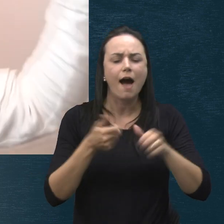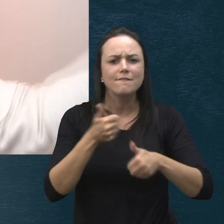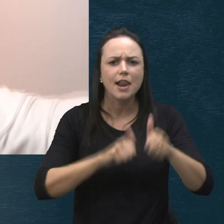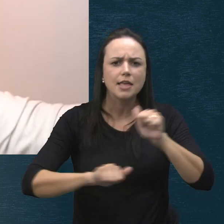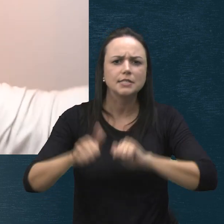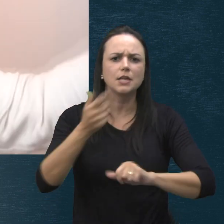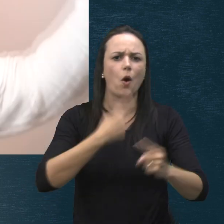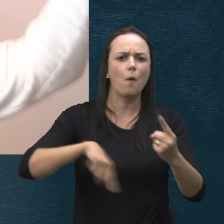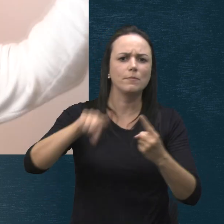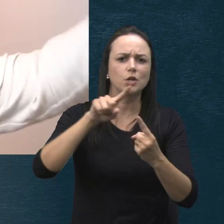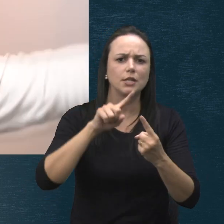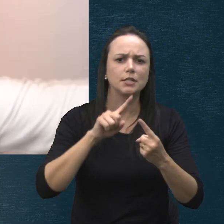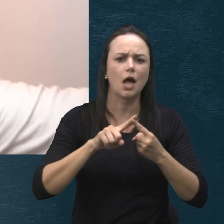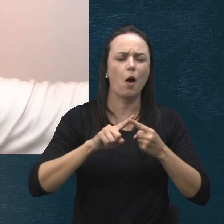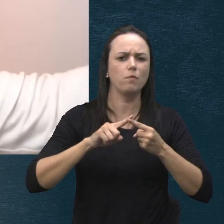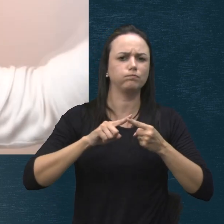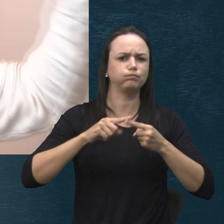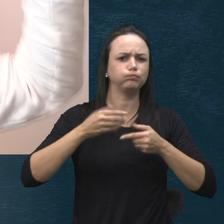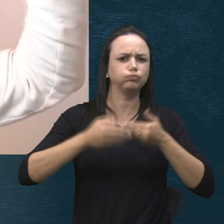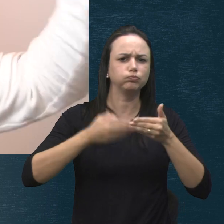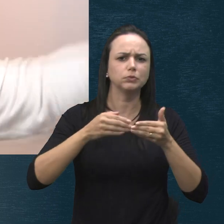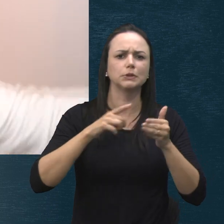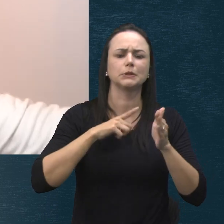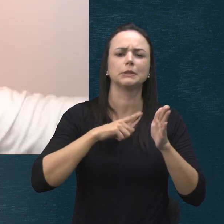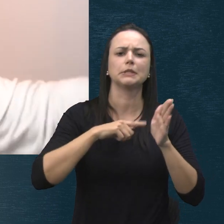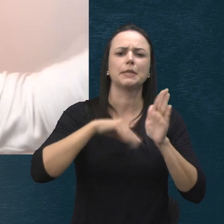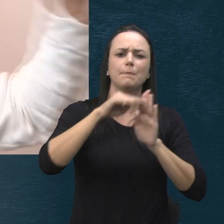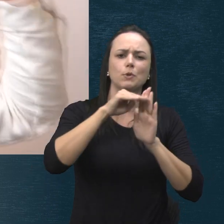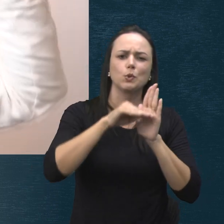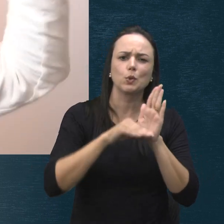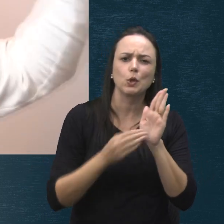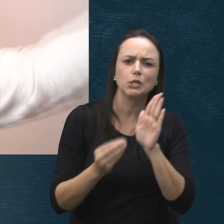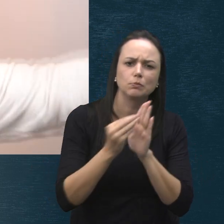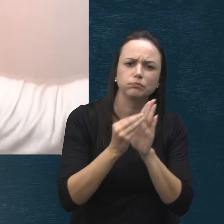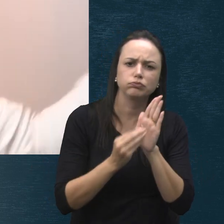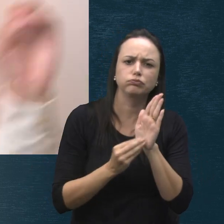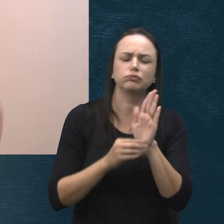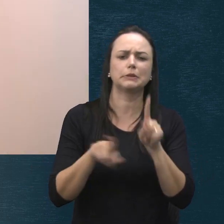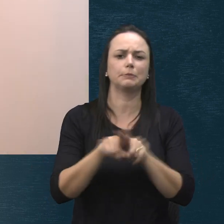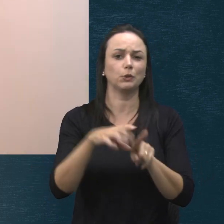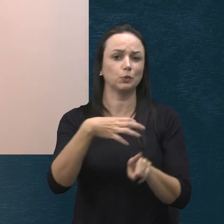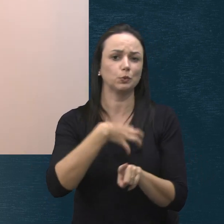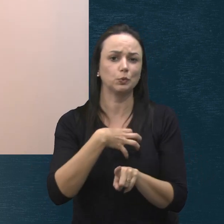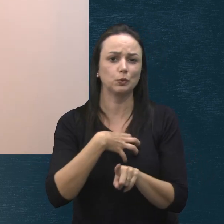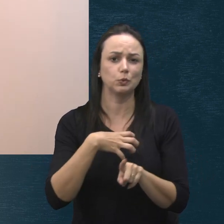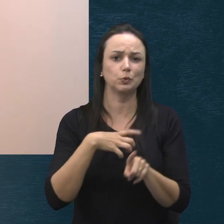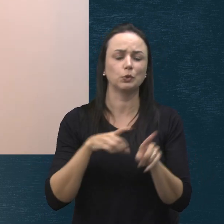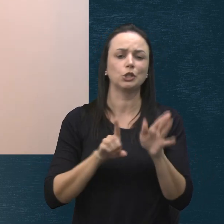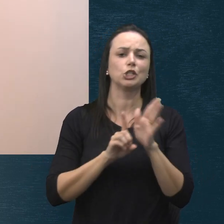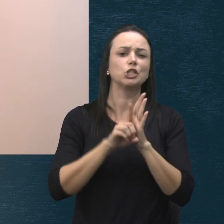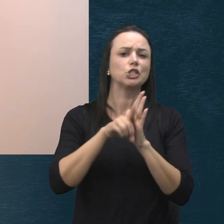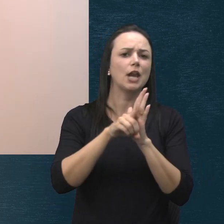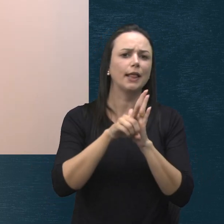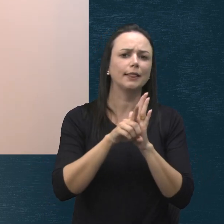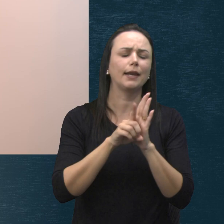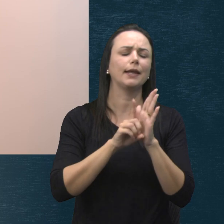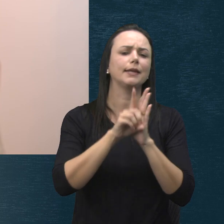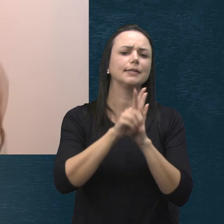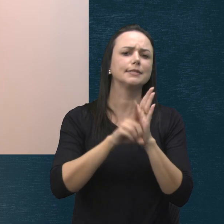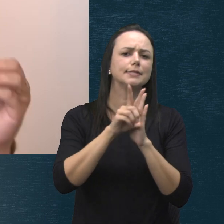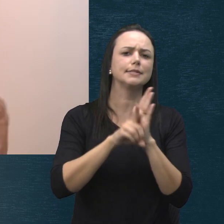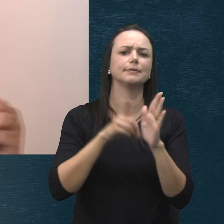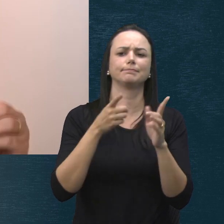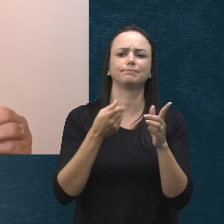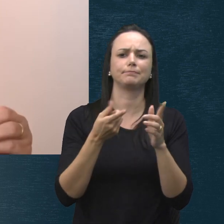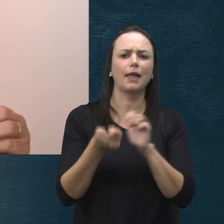objetivos, procedimentos, protocolos de registro, protocolo de conduta, diretrizes para a